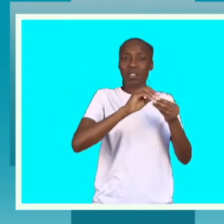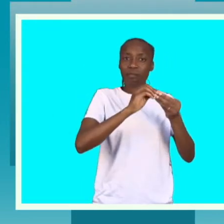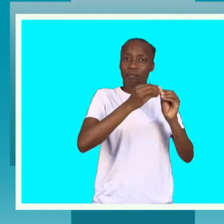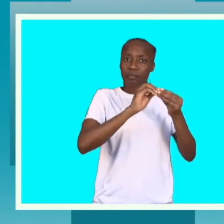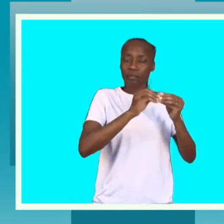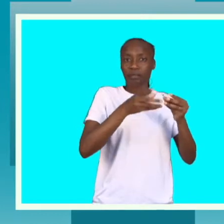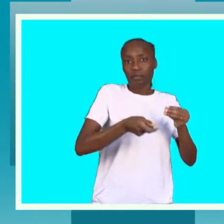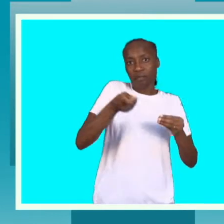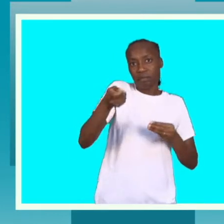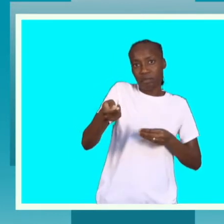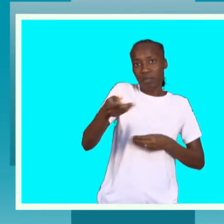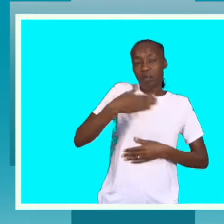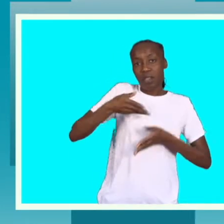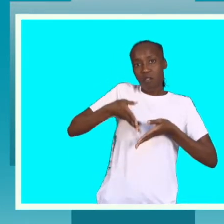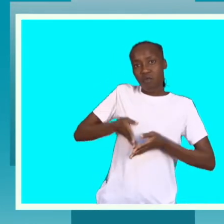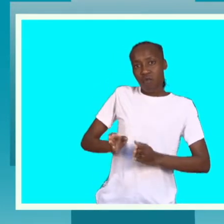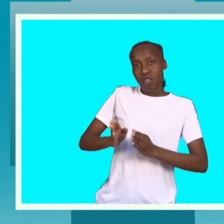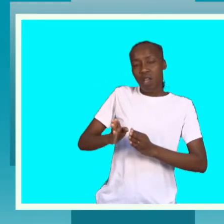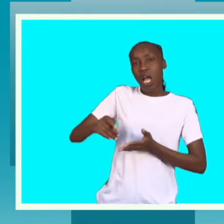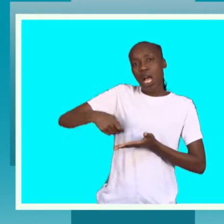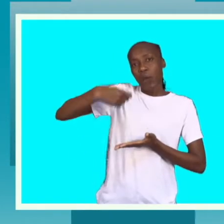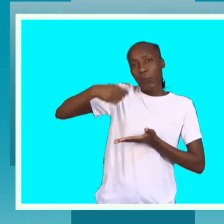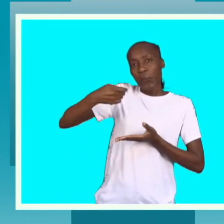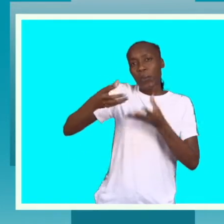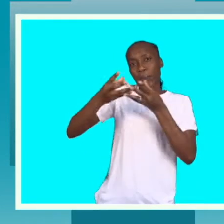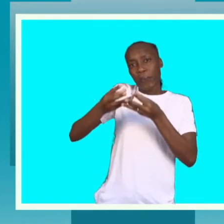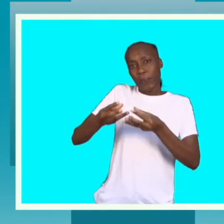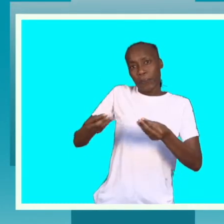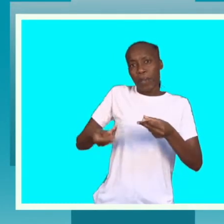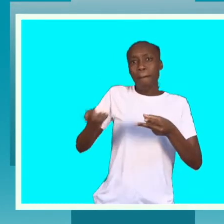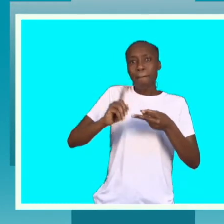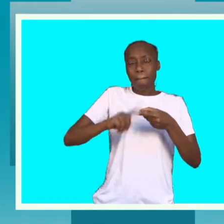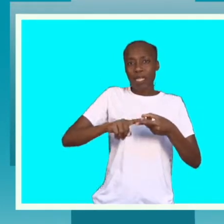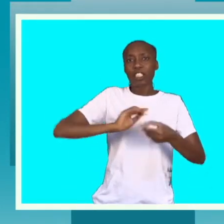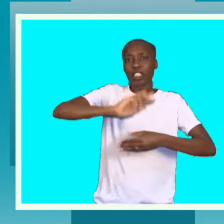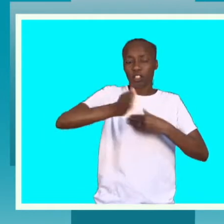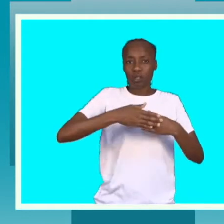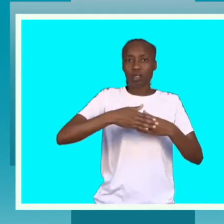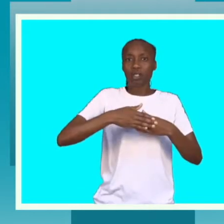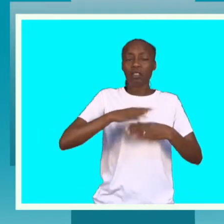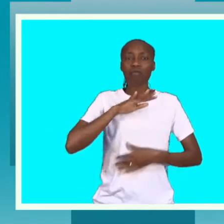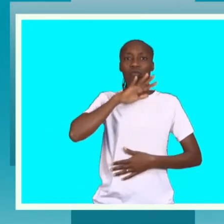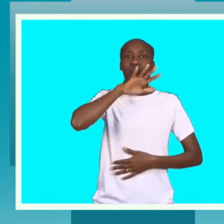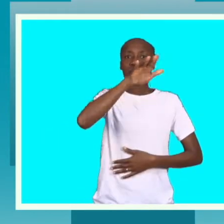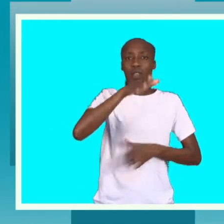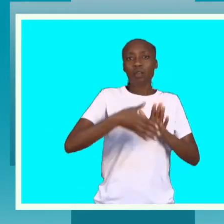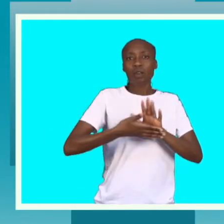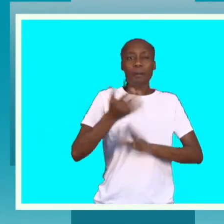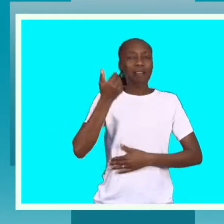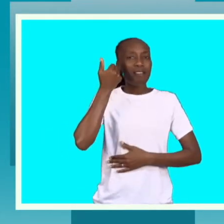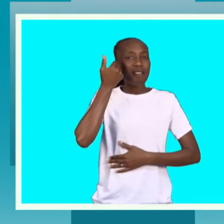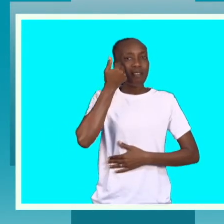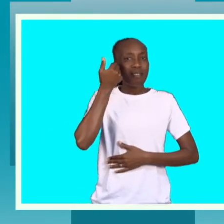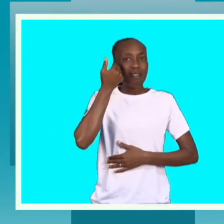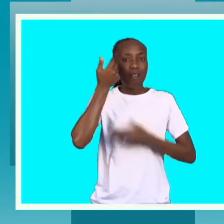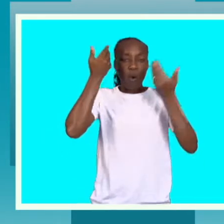Tomare. Para acalmar esse avemito. Vemita, já começou quente o corpo. Chegou no